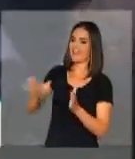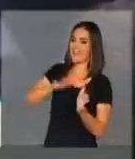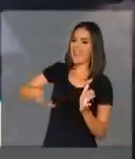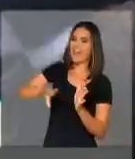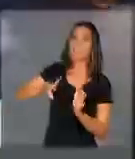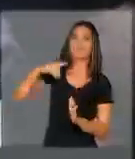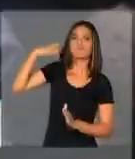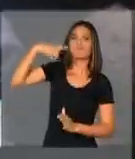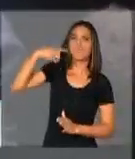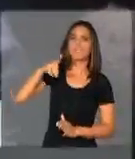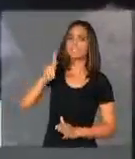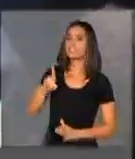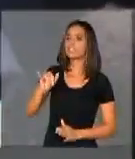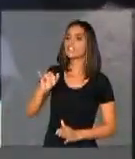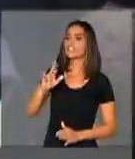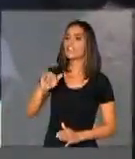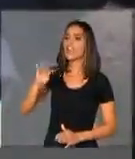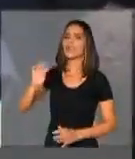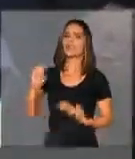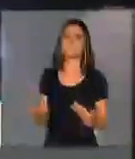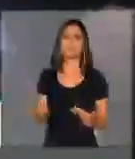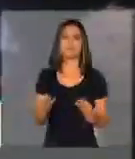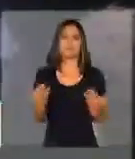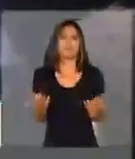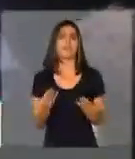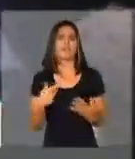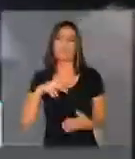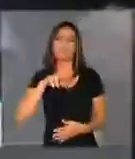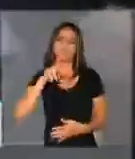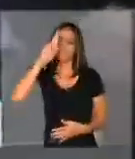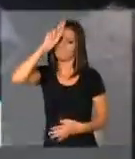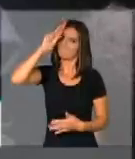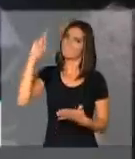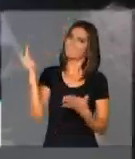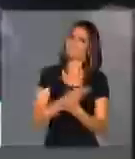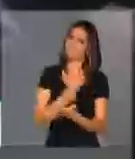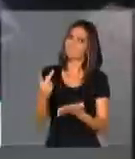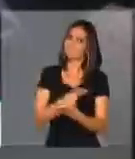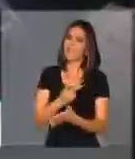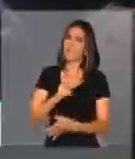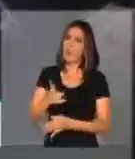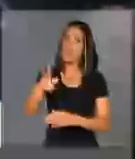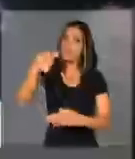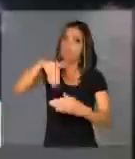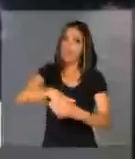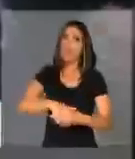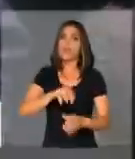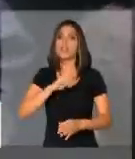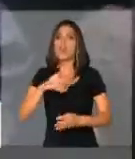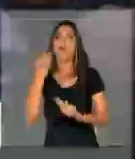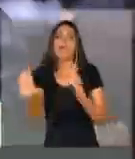aqui... Então é um equívoco muito grande continuar mesmo nessa votação. Não, não